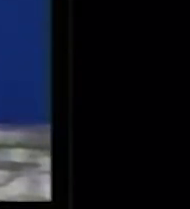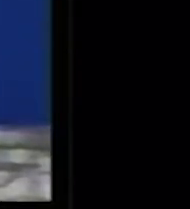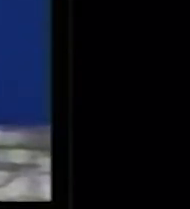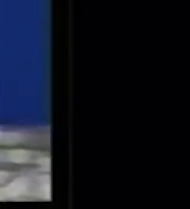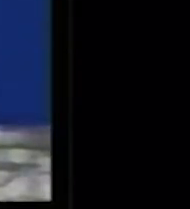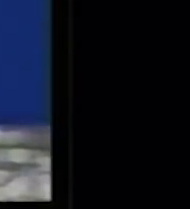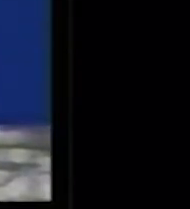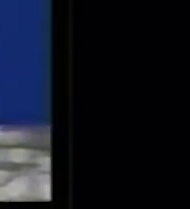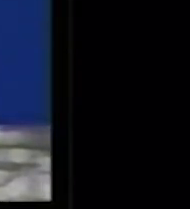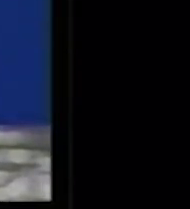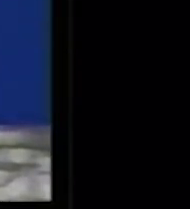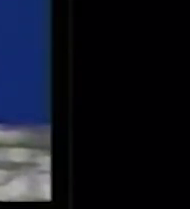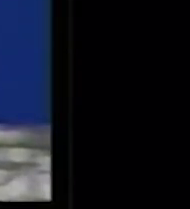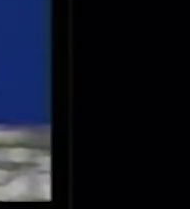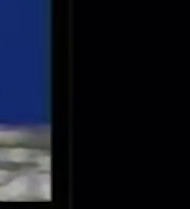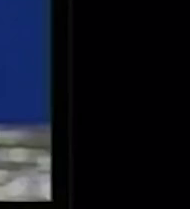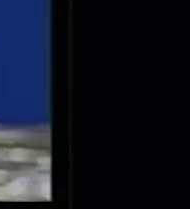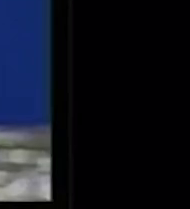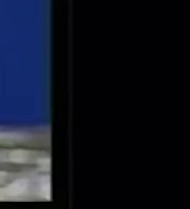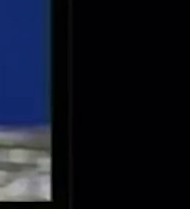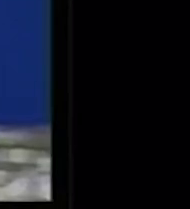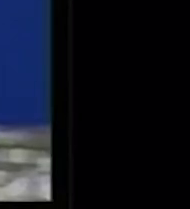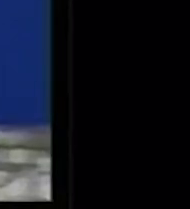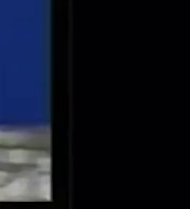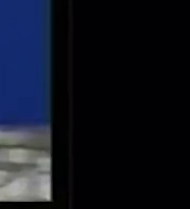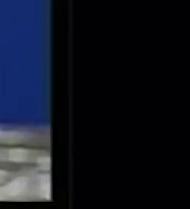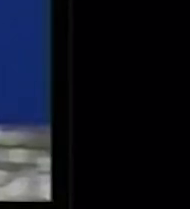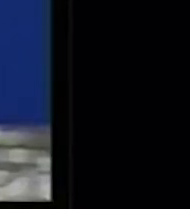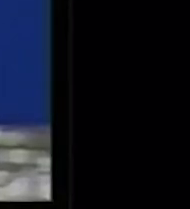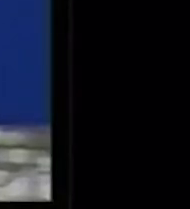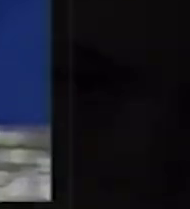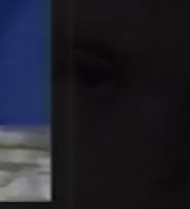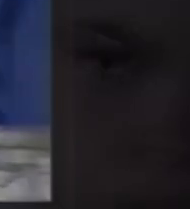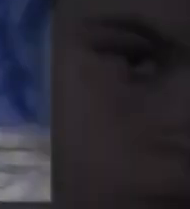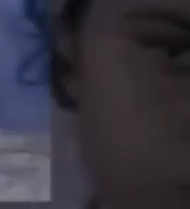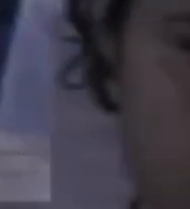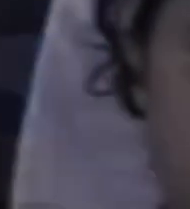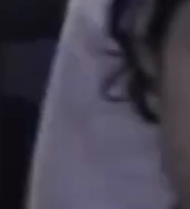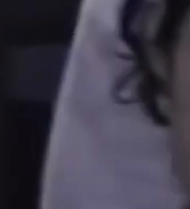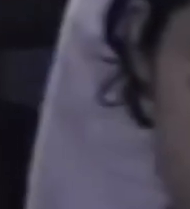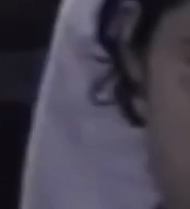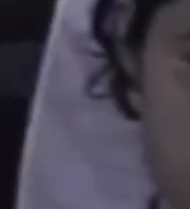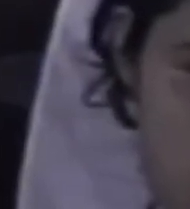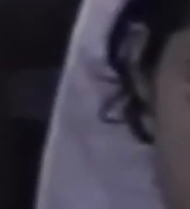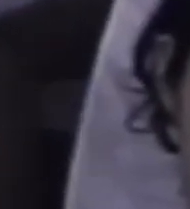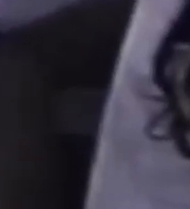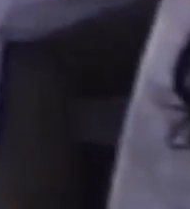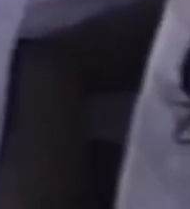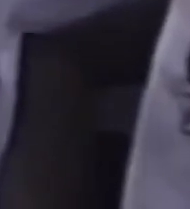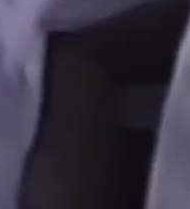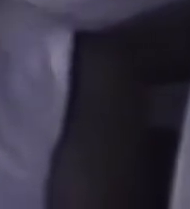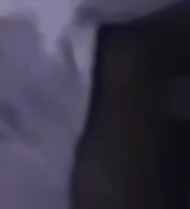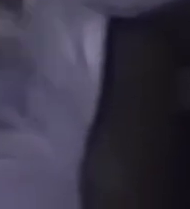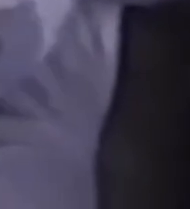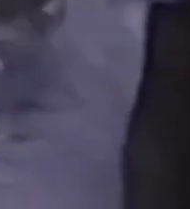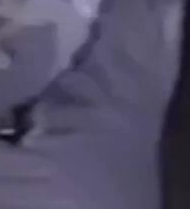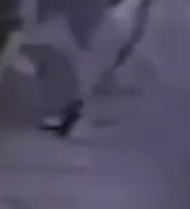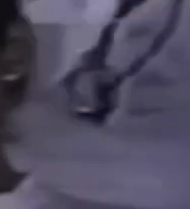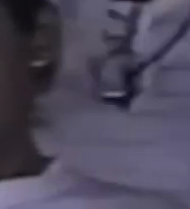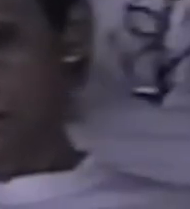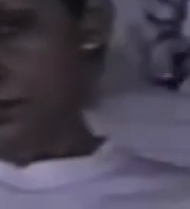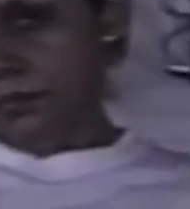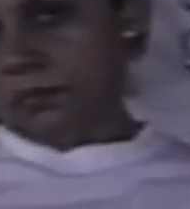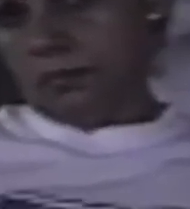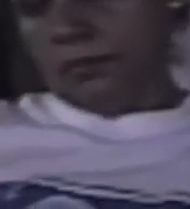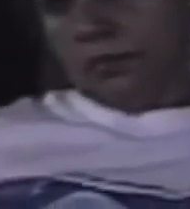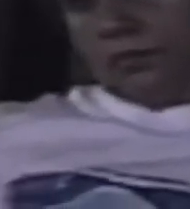ciência, sabedoria, cura, libertação. E naturalmente os vocês querem que o mar invada o Rio de Janeiro, vocês querem que o